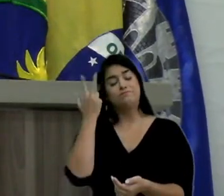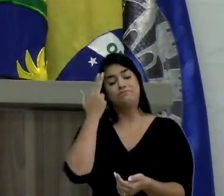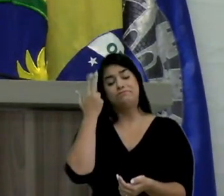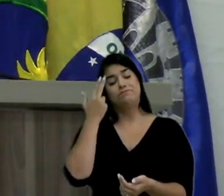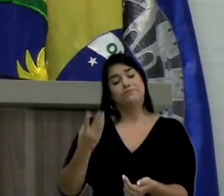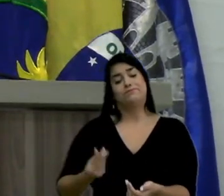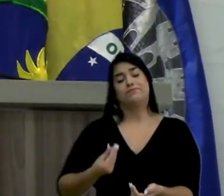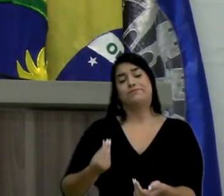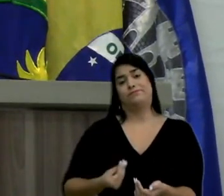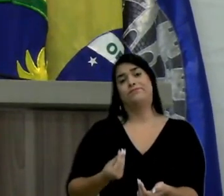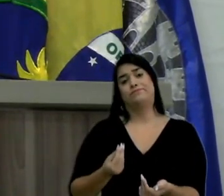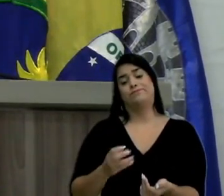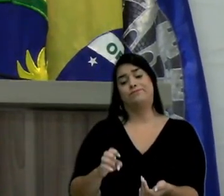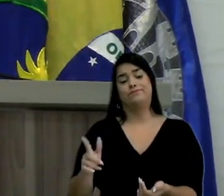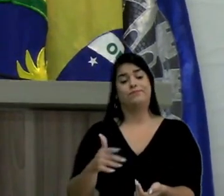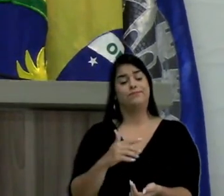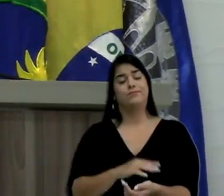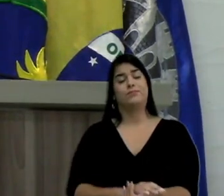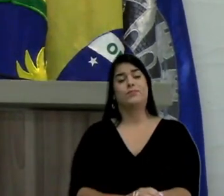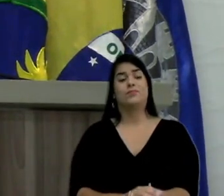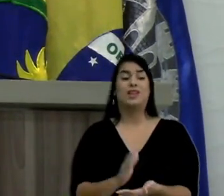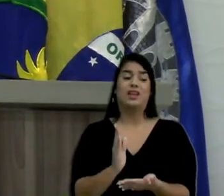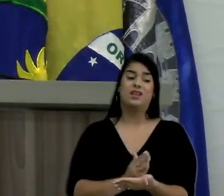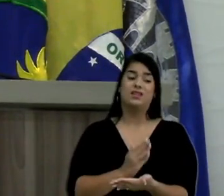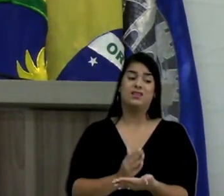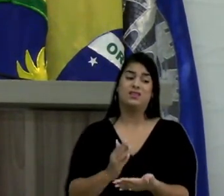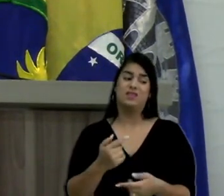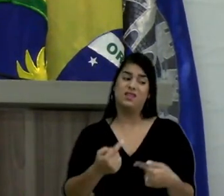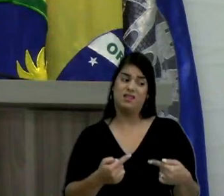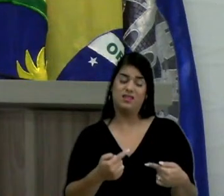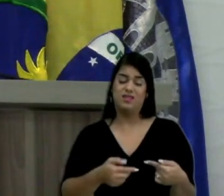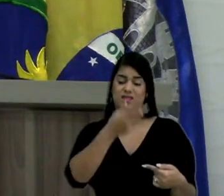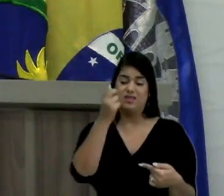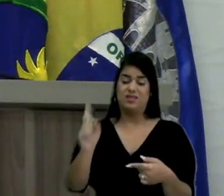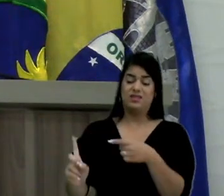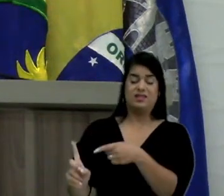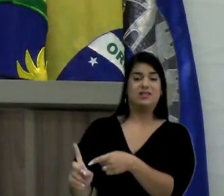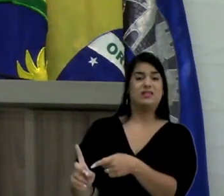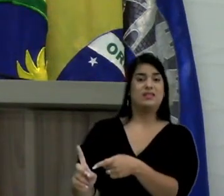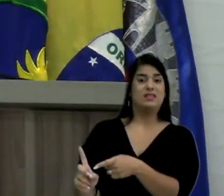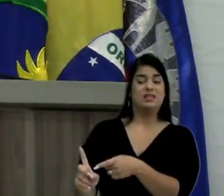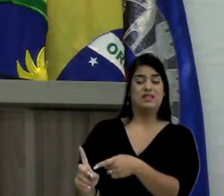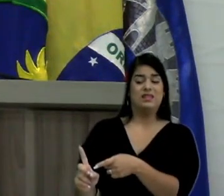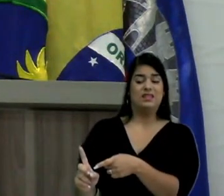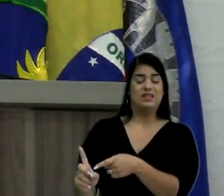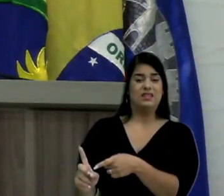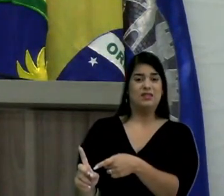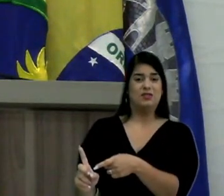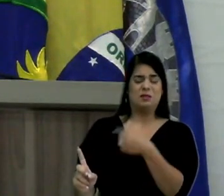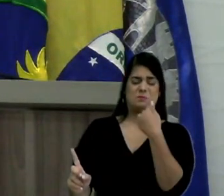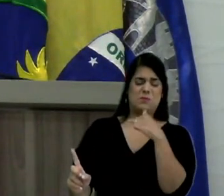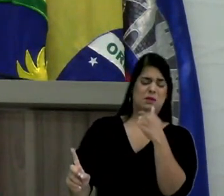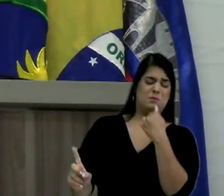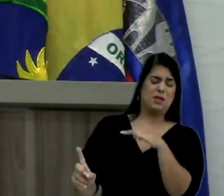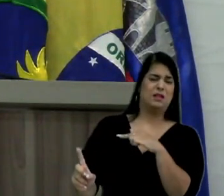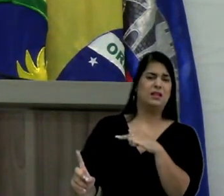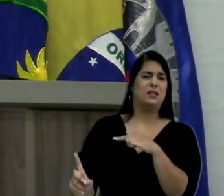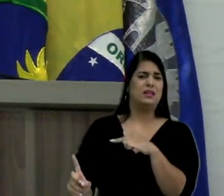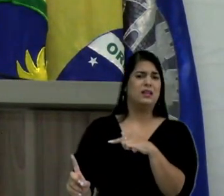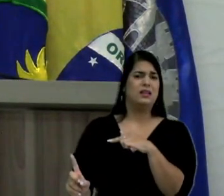vida não é isso por isso que às vezes o político ele leva tanto nome que muitas